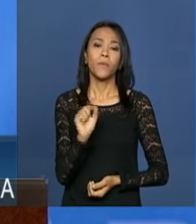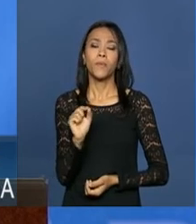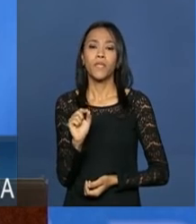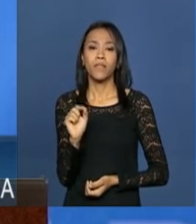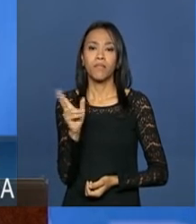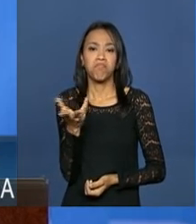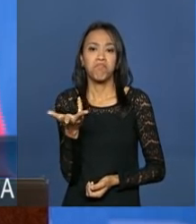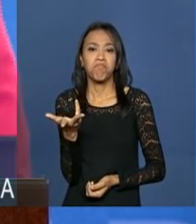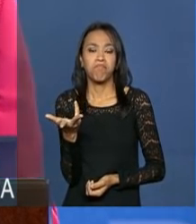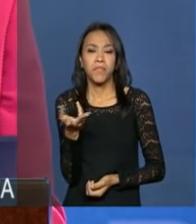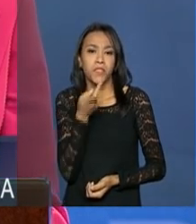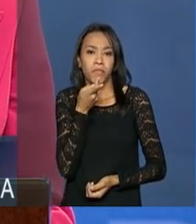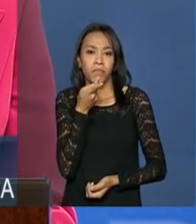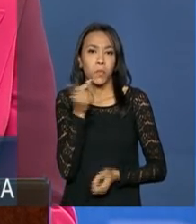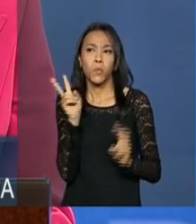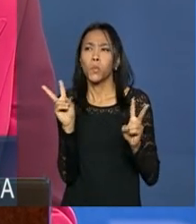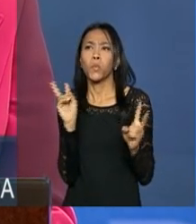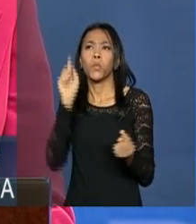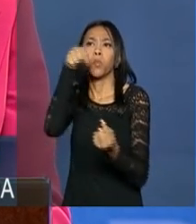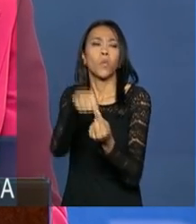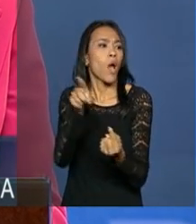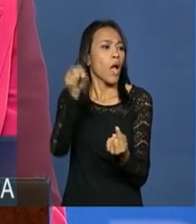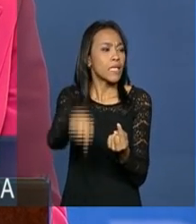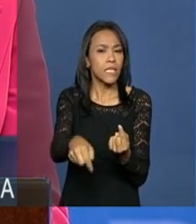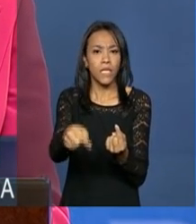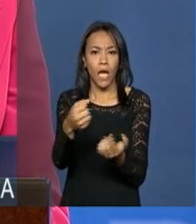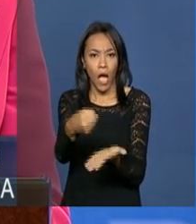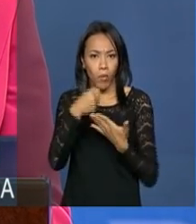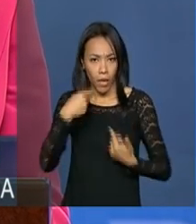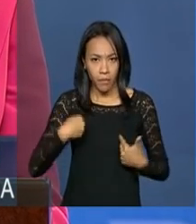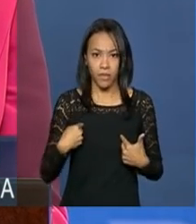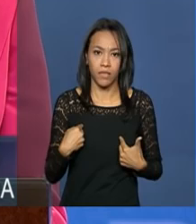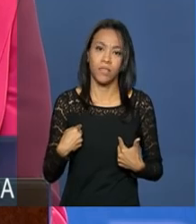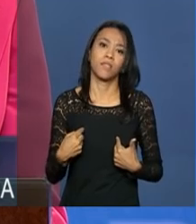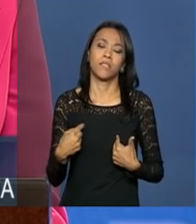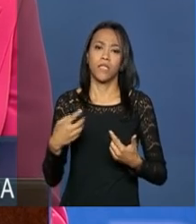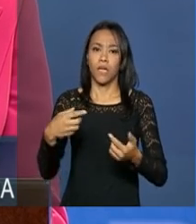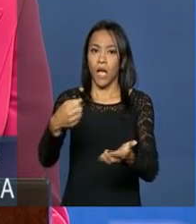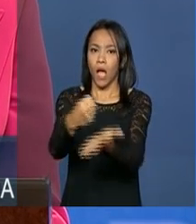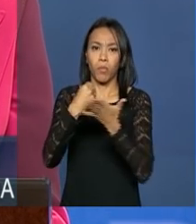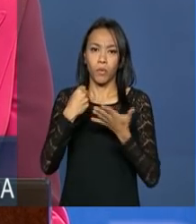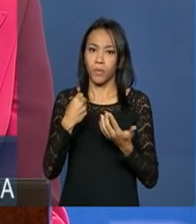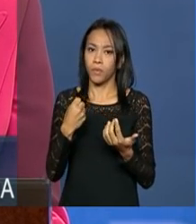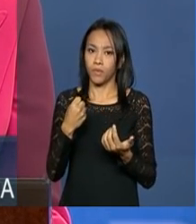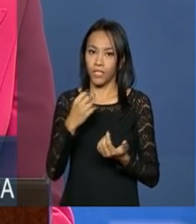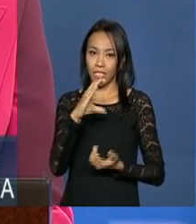questão não é o apoio a mim, um apoio de caráter